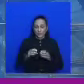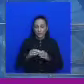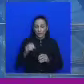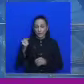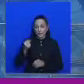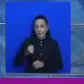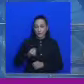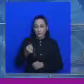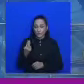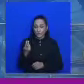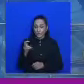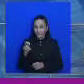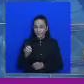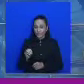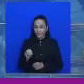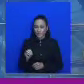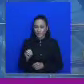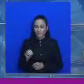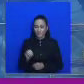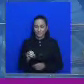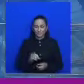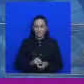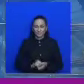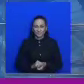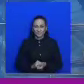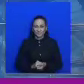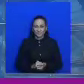Bola branca, número 20.